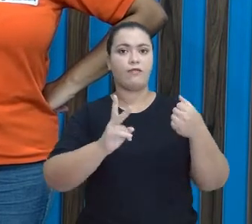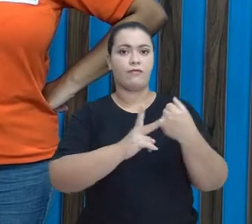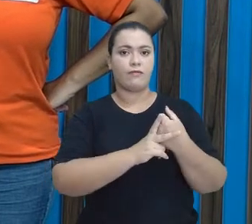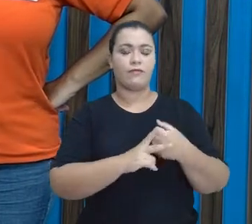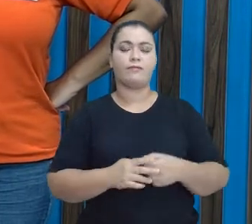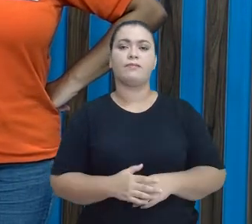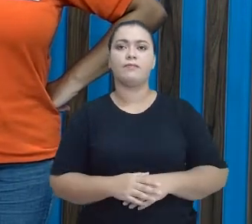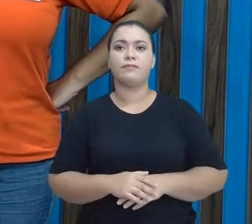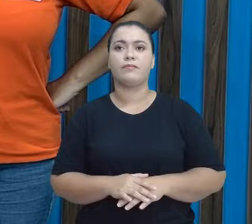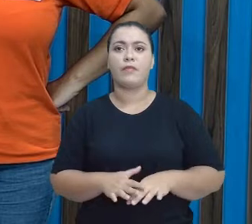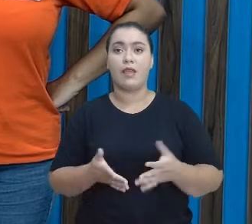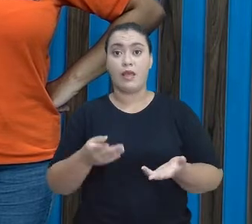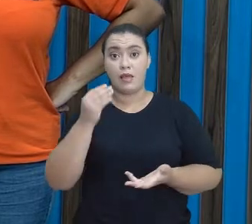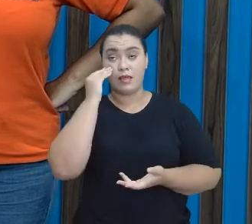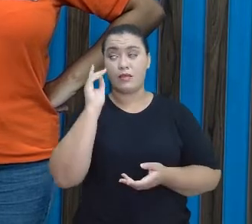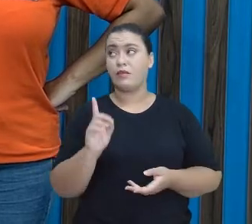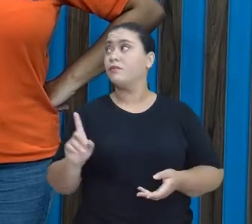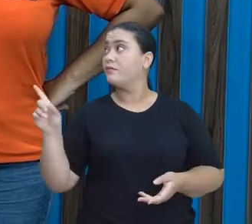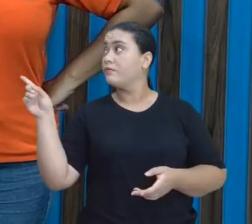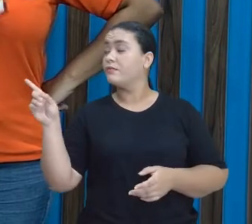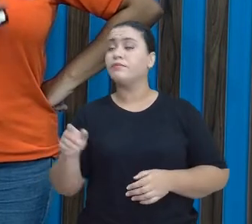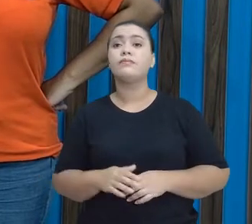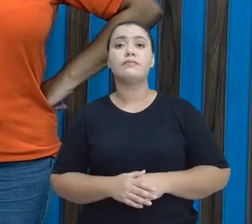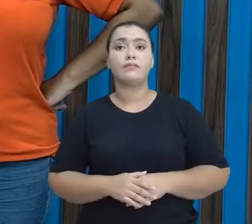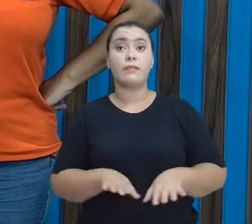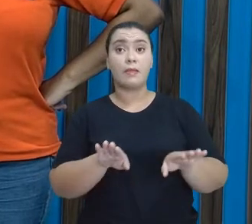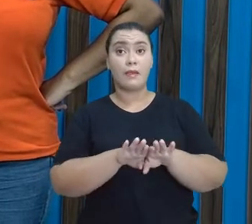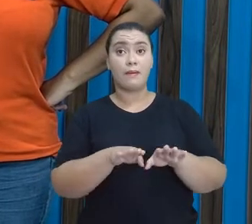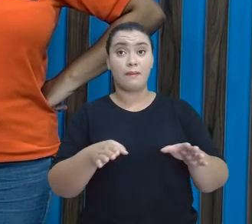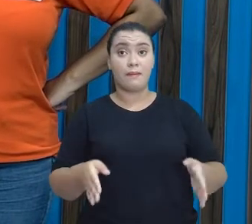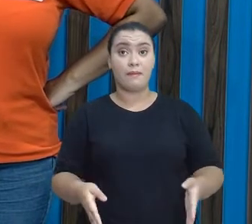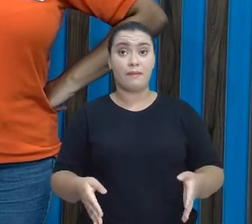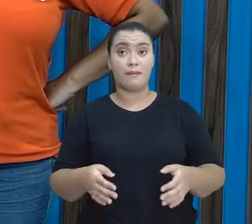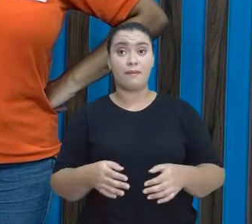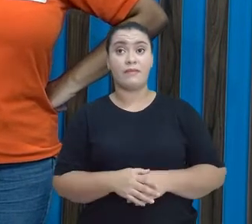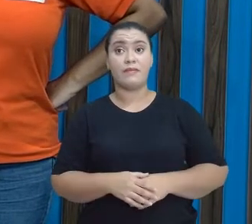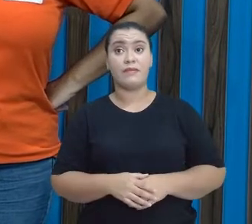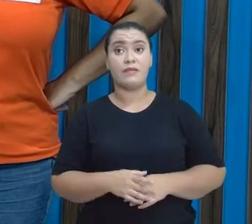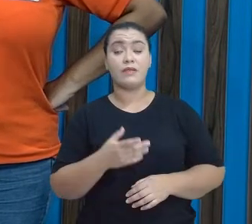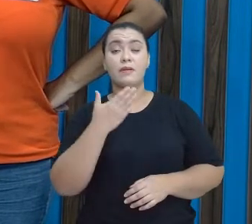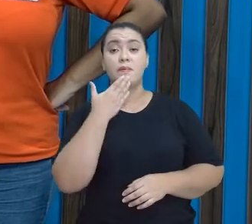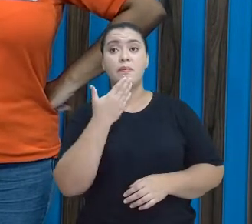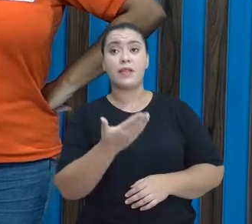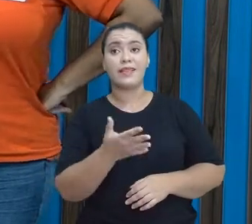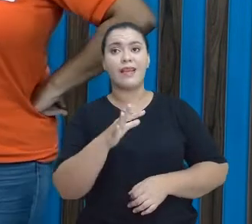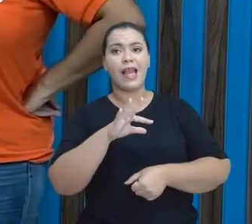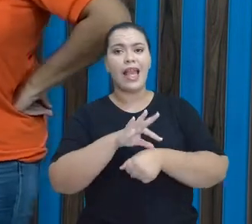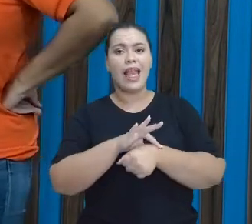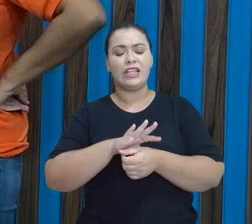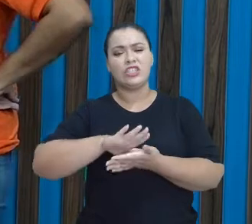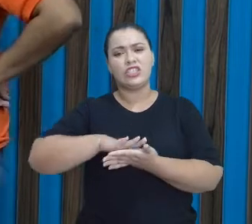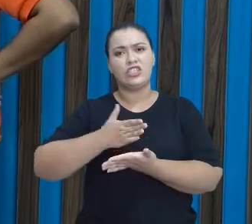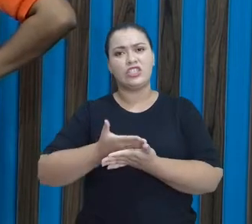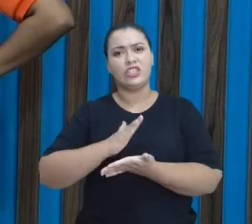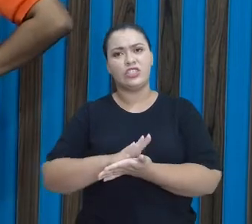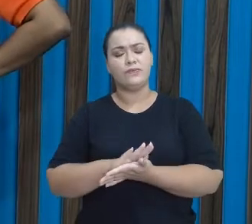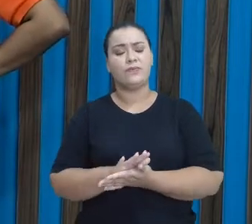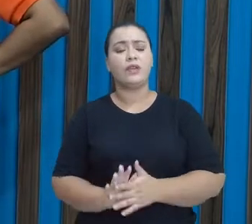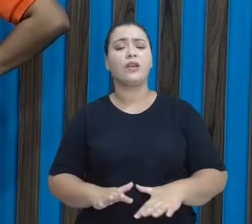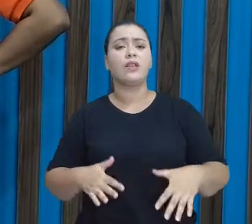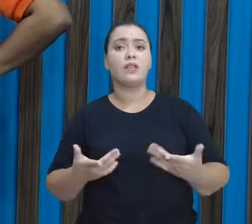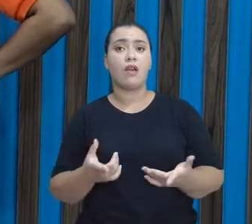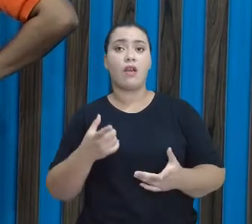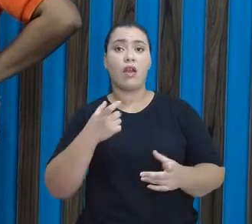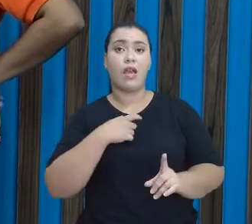diretamente. Vamos ver no exemplo, ó. A mesa pediu a carne bem passada. Então, eu tenho aqui o